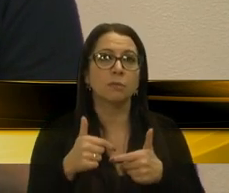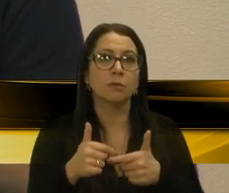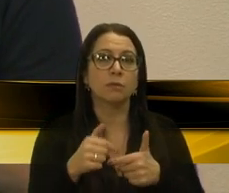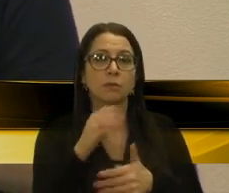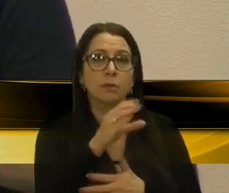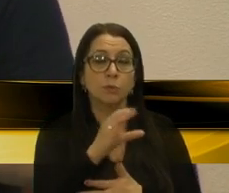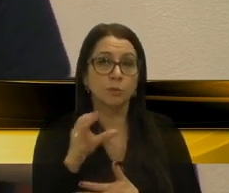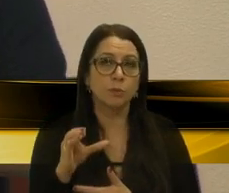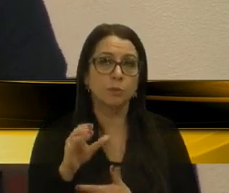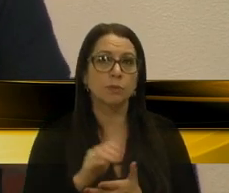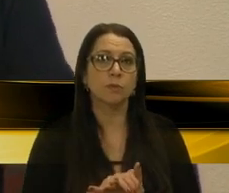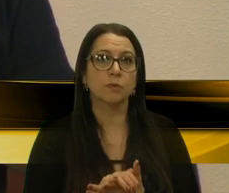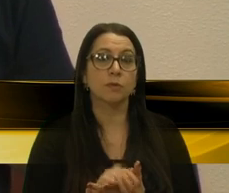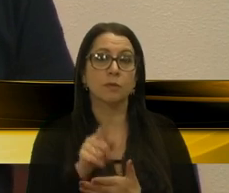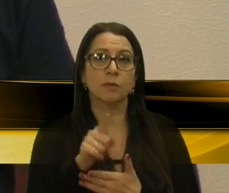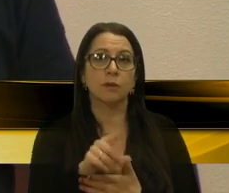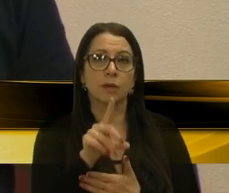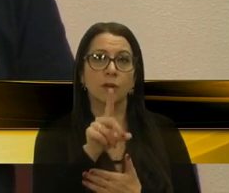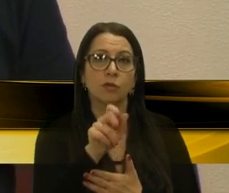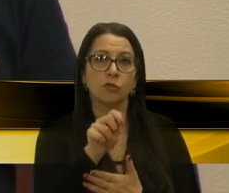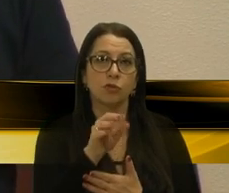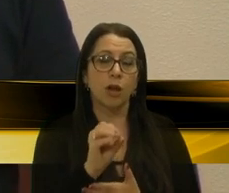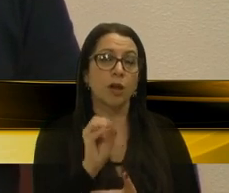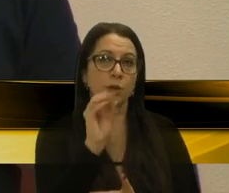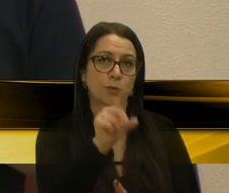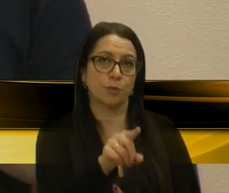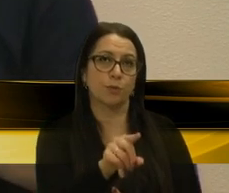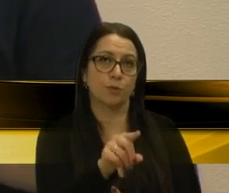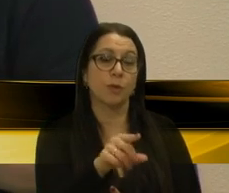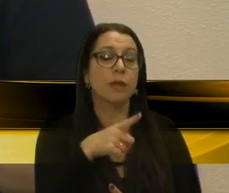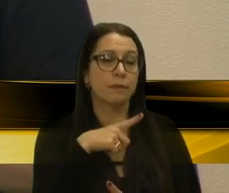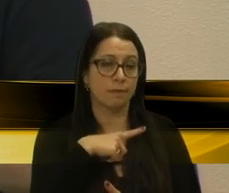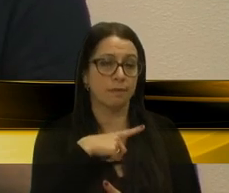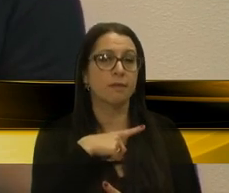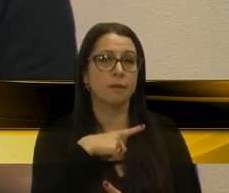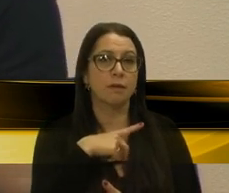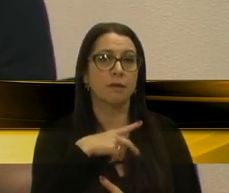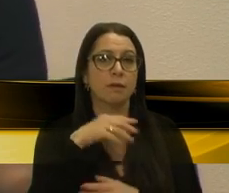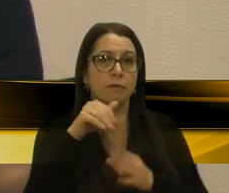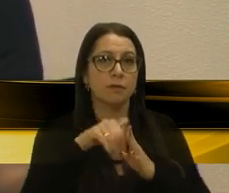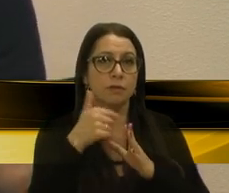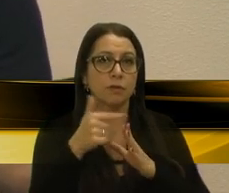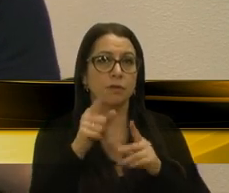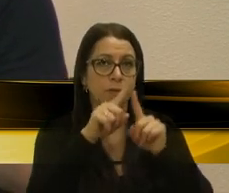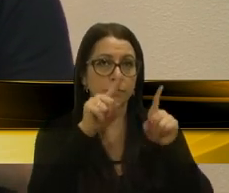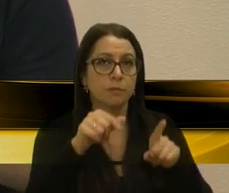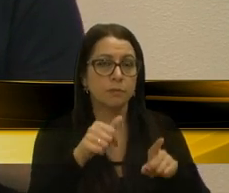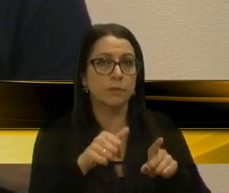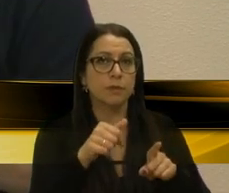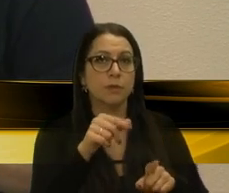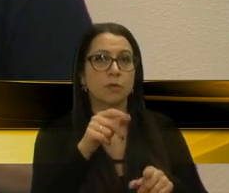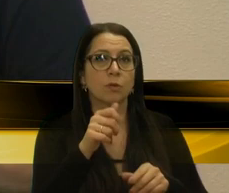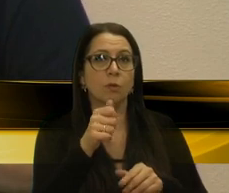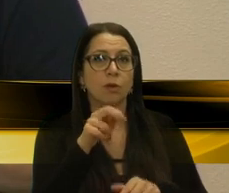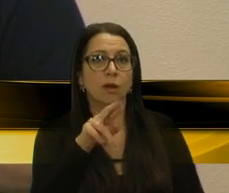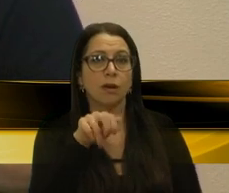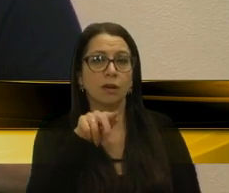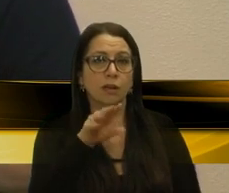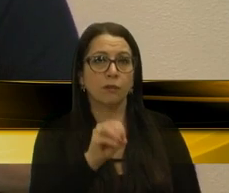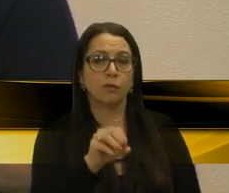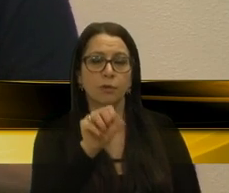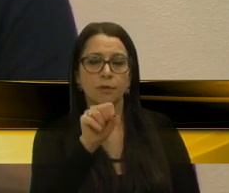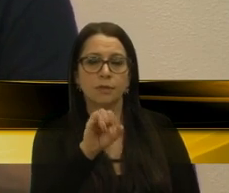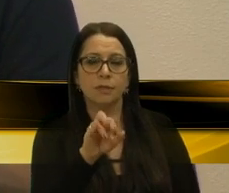de confiança e está no Diário Oficial Eletrônico. Consta a relotação de uma servidora do arquivo e protocolo, a servidora